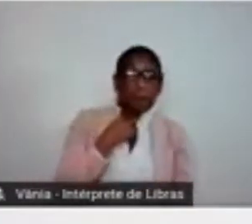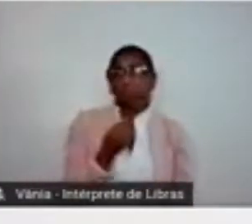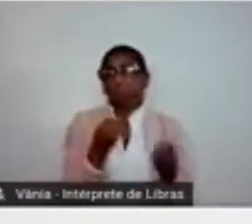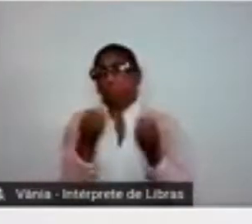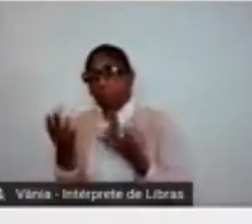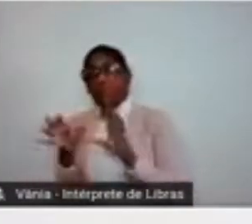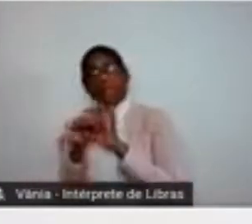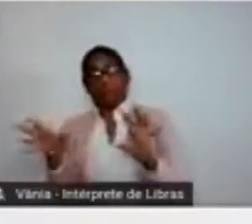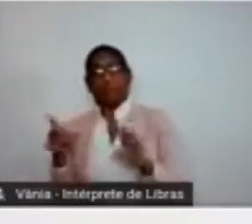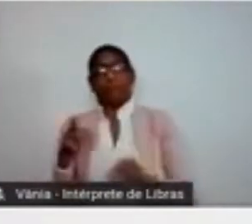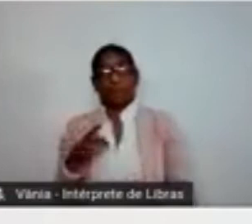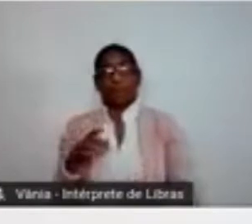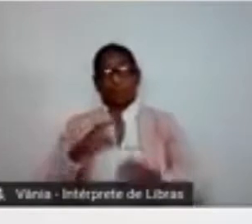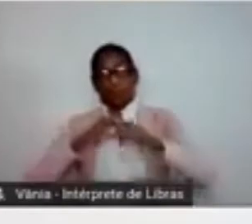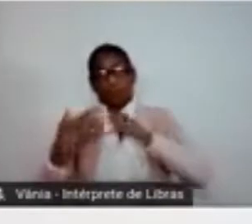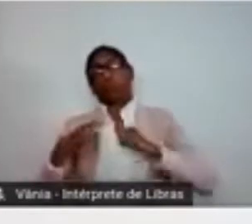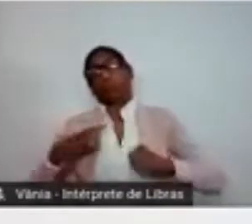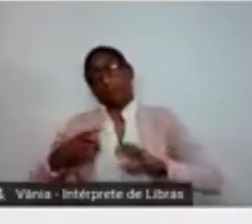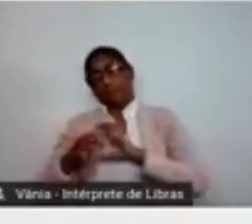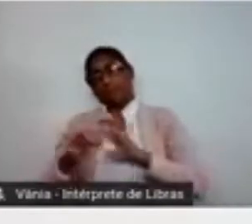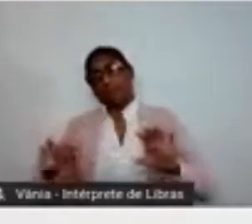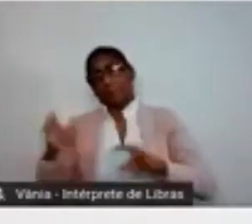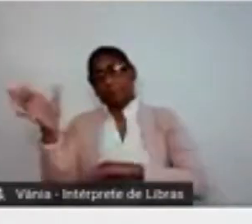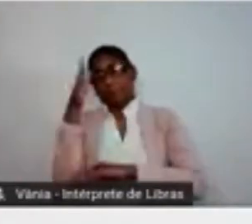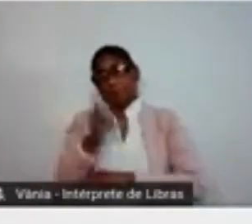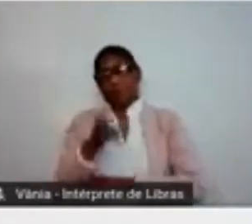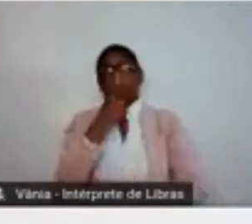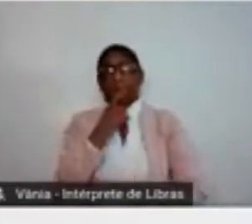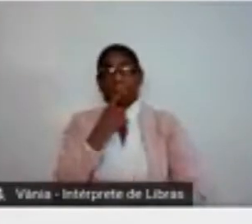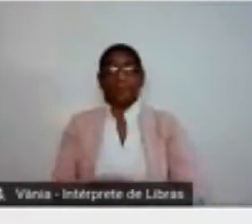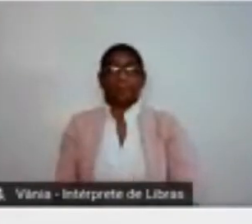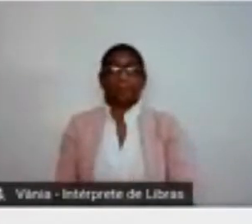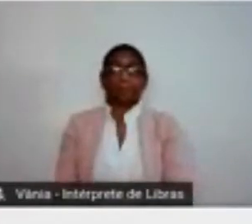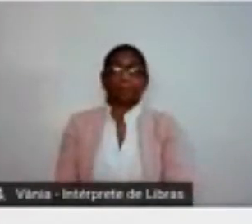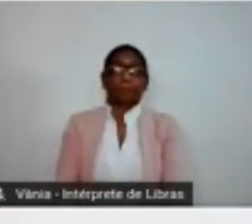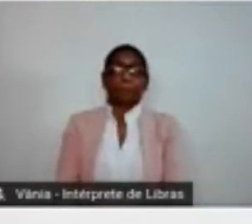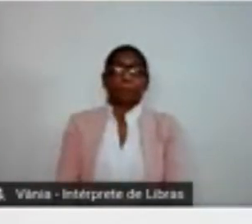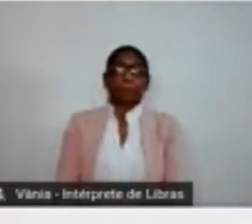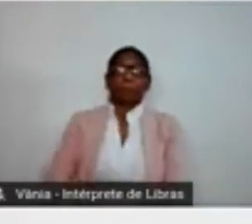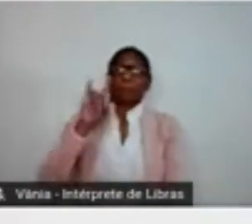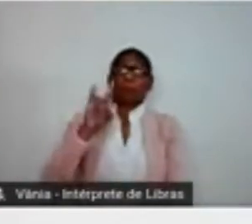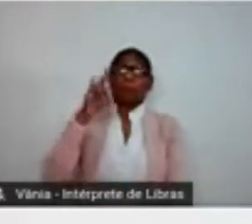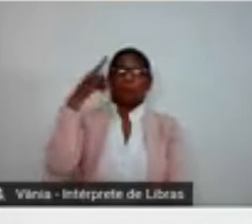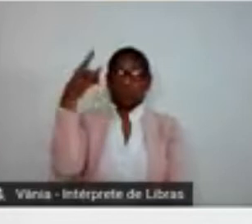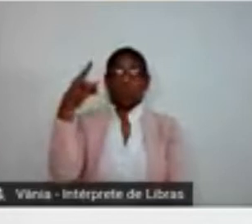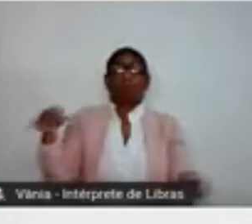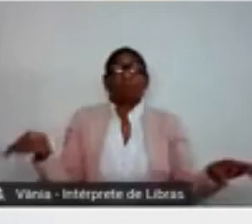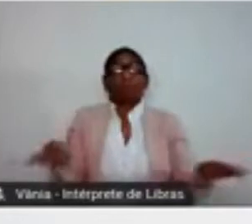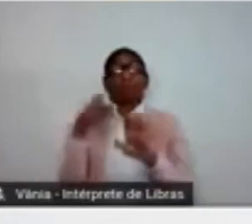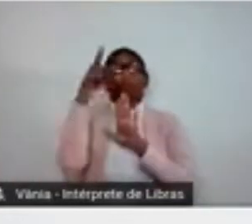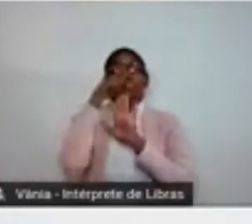Covid. A região se mantém na bandeira vermelha. E, por fim, aqui a atualização de